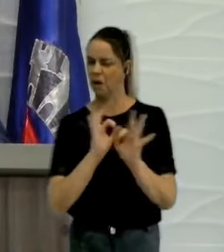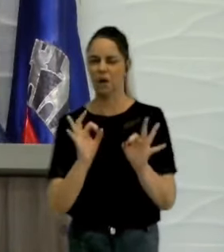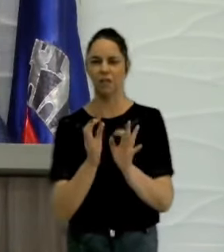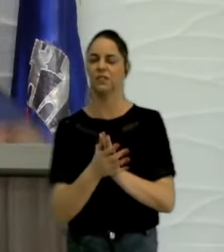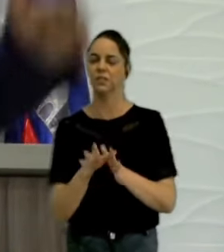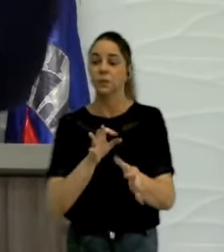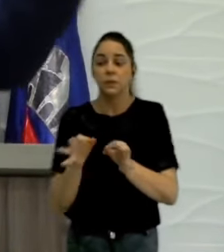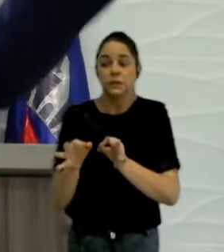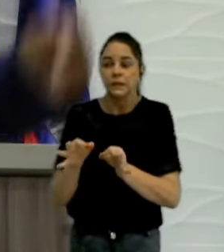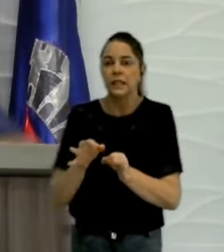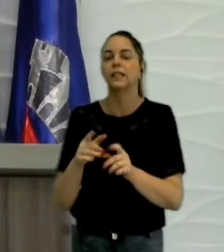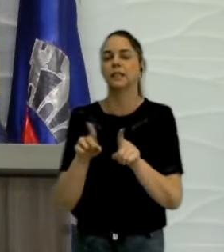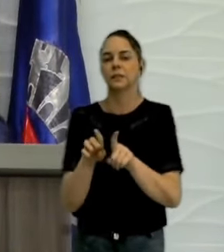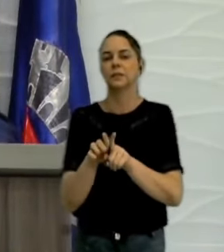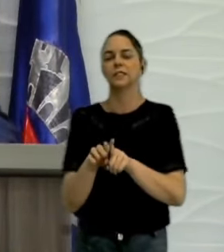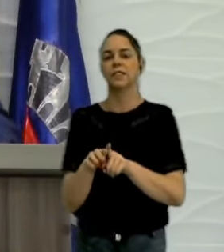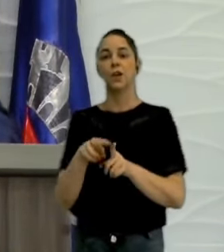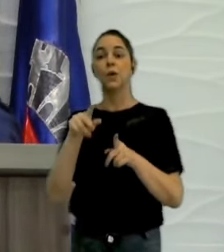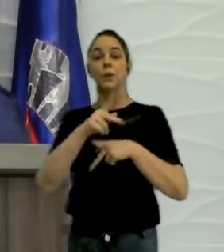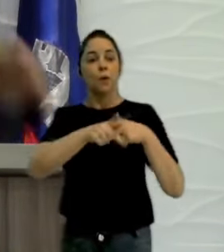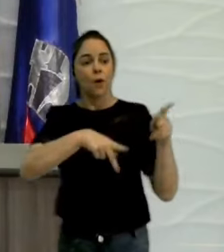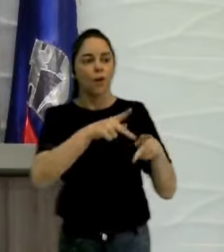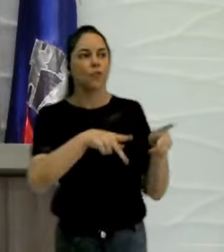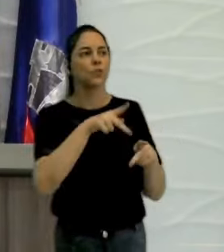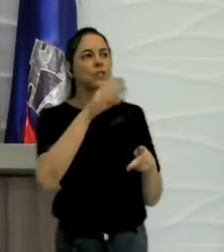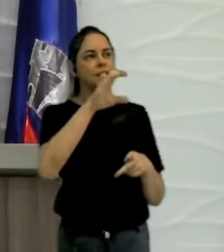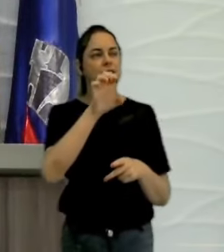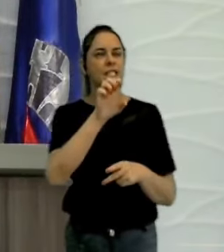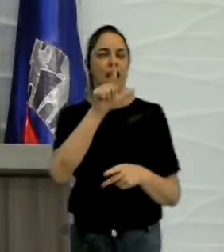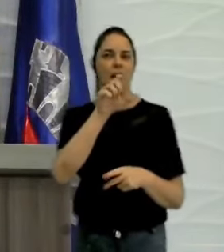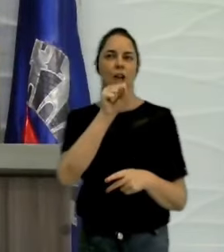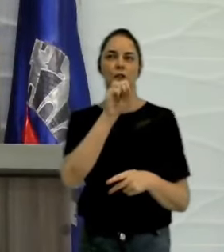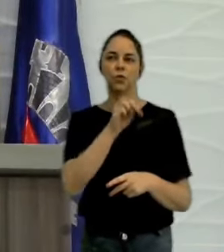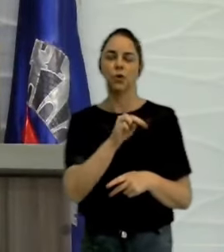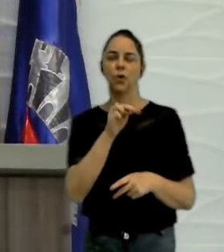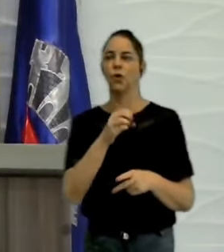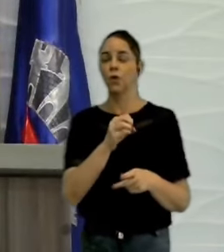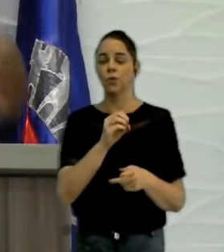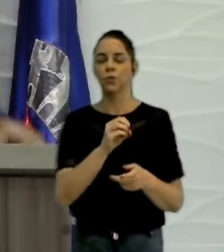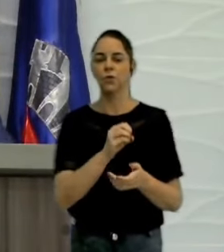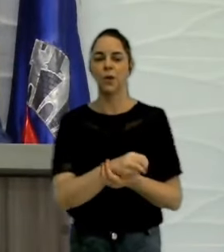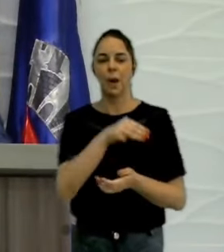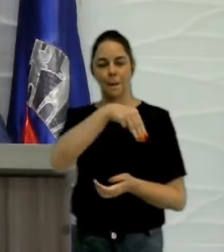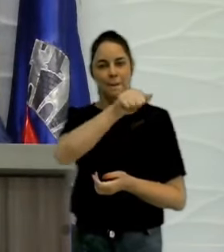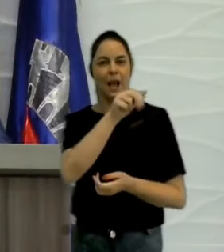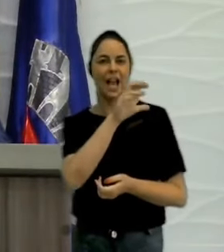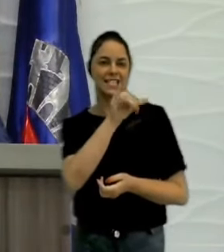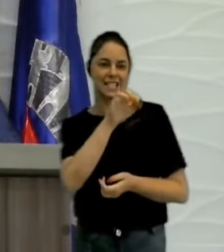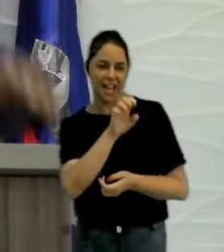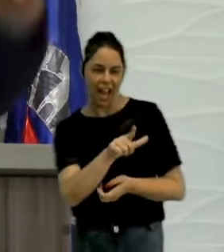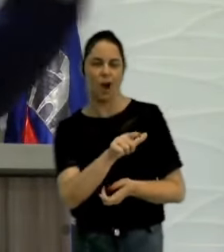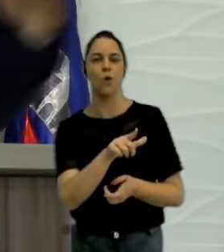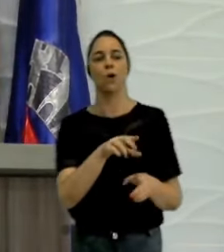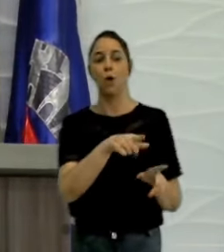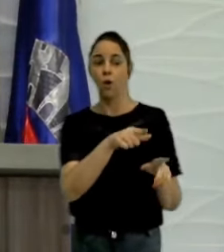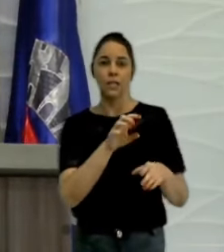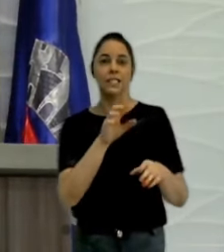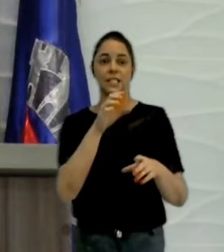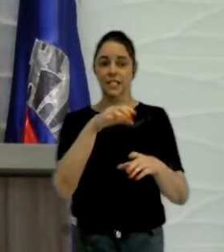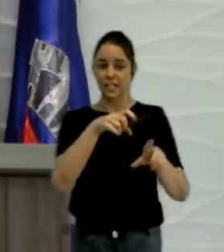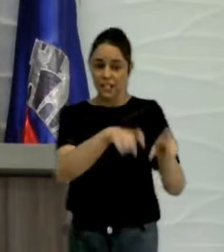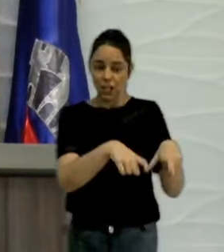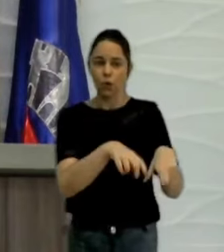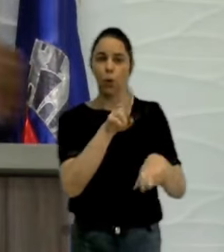muito organizado. O pessoal também lá do Celso Maciel, lá da UNA, todos vocês estão de parabéns. Enfim,